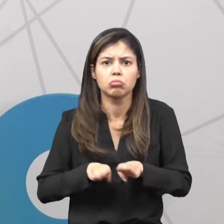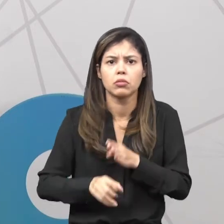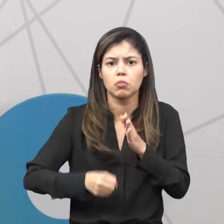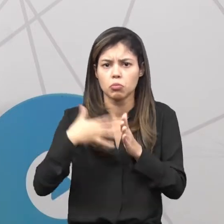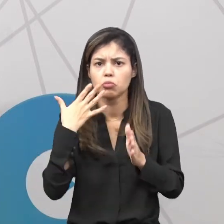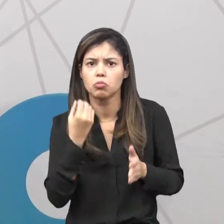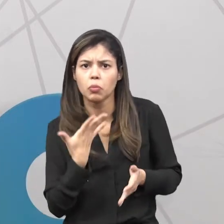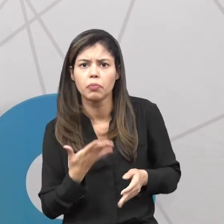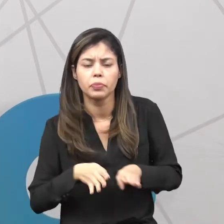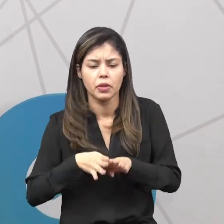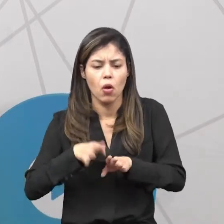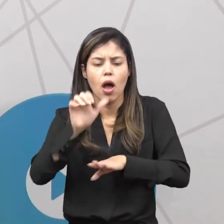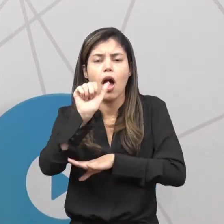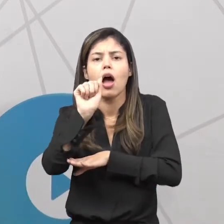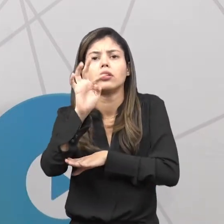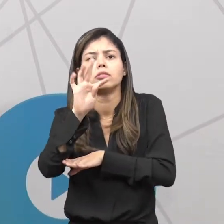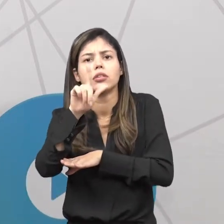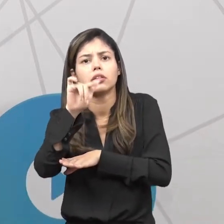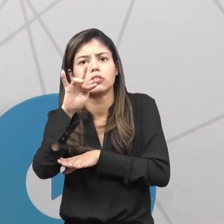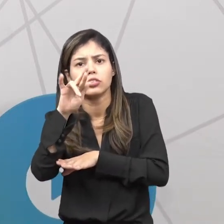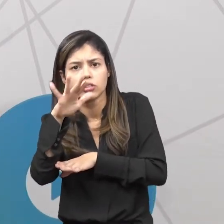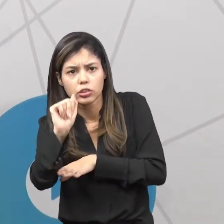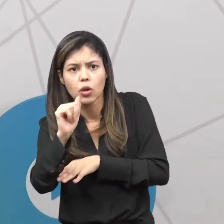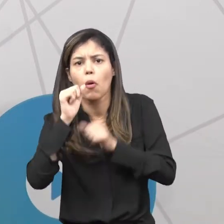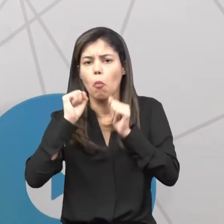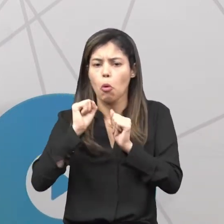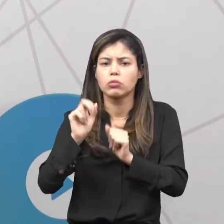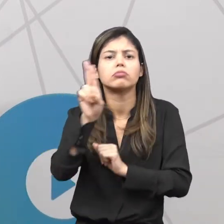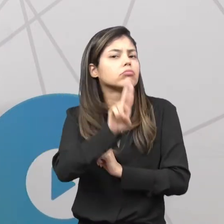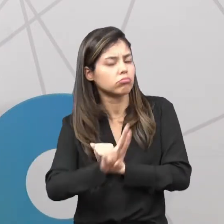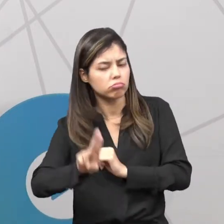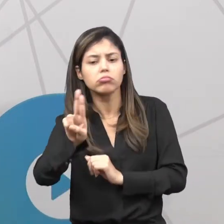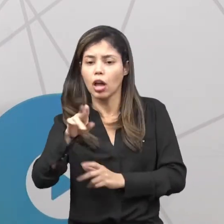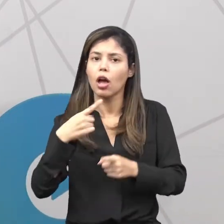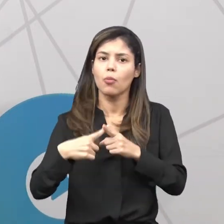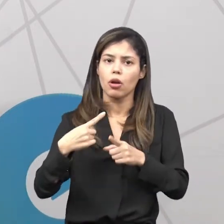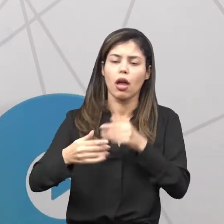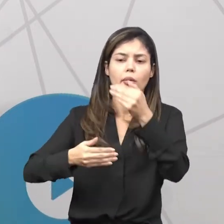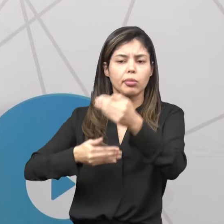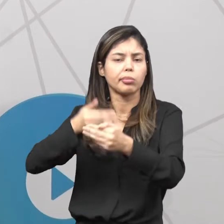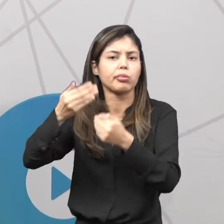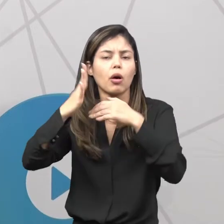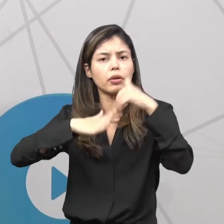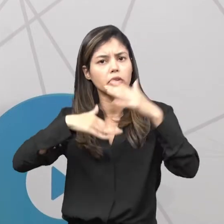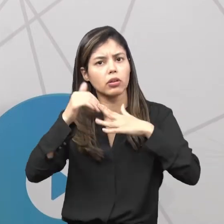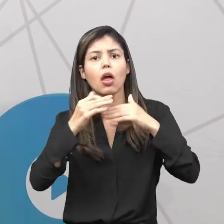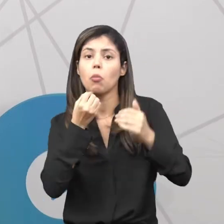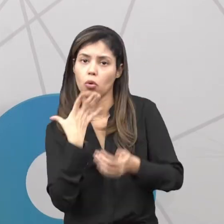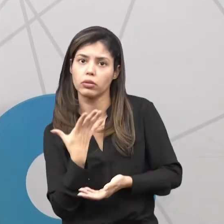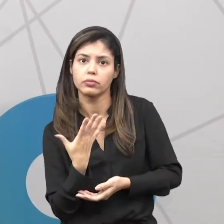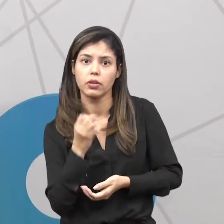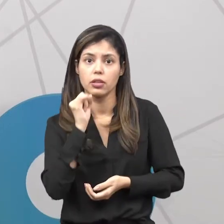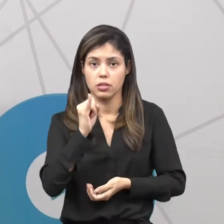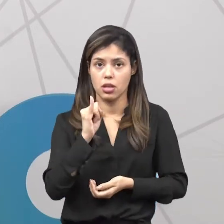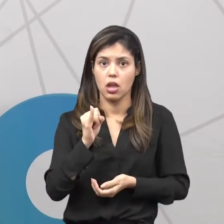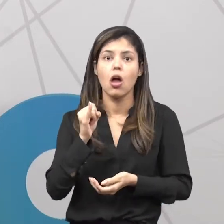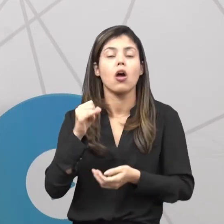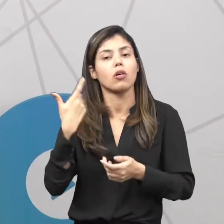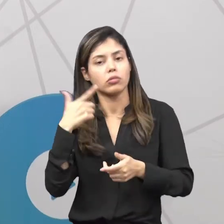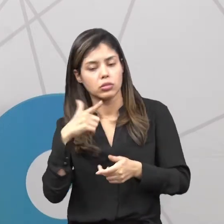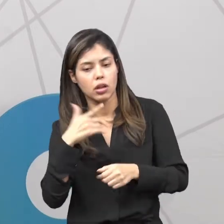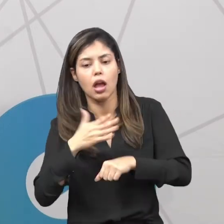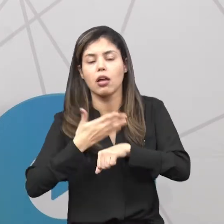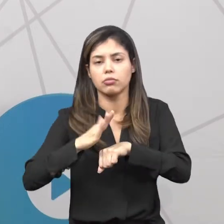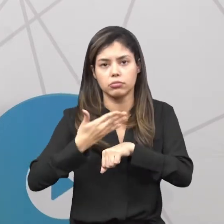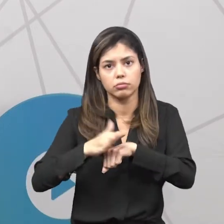o atletismo pode ser uma modalidade que ele vá se dar muito bem no decorrer da vida se ele continuar treinando. Eu não vou efetuar o